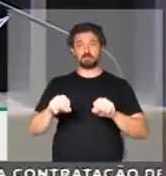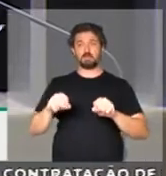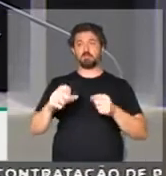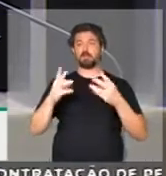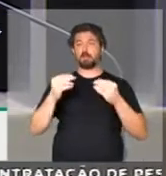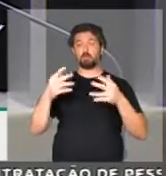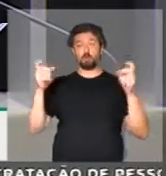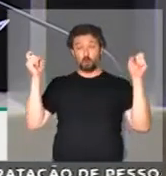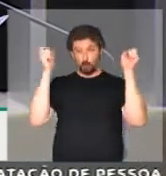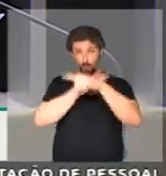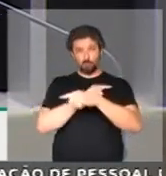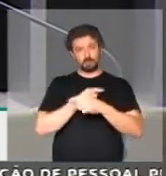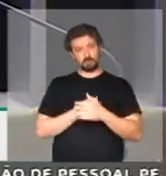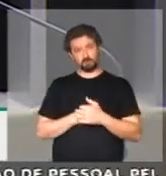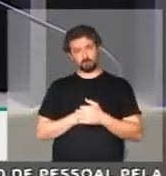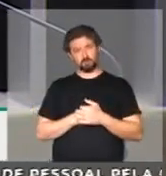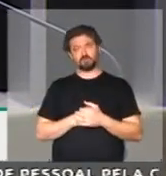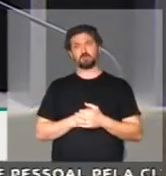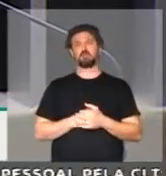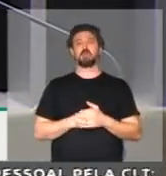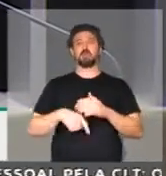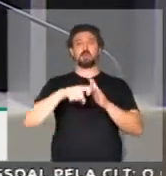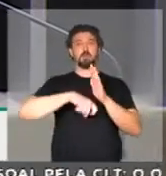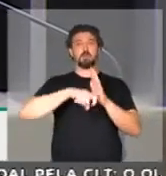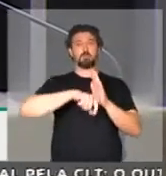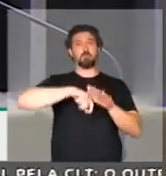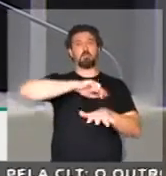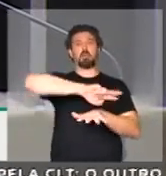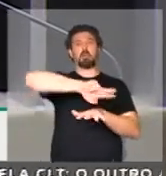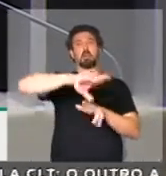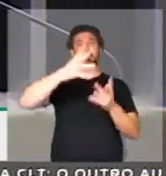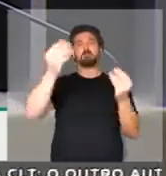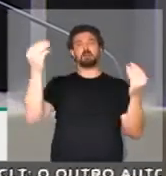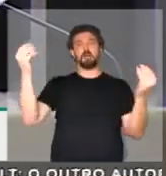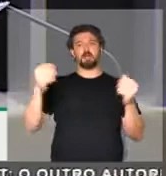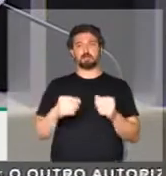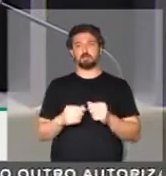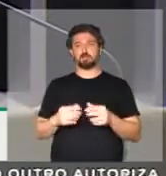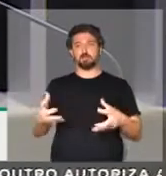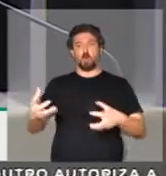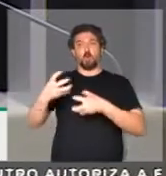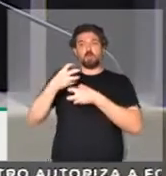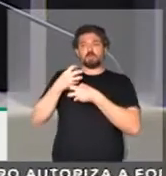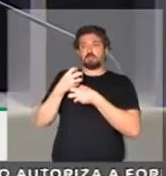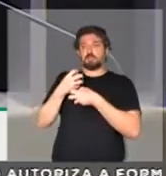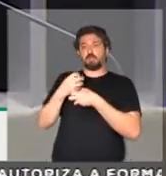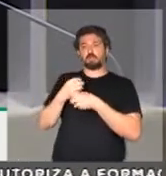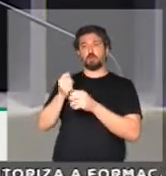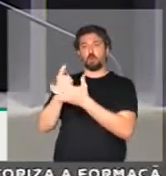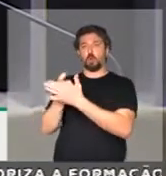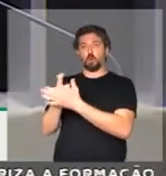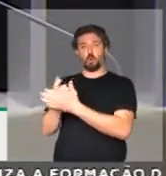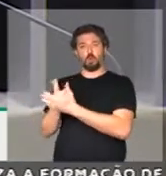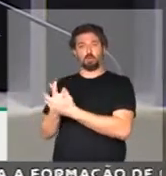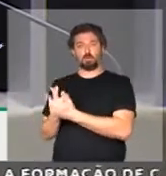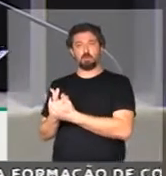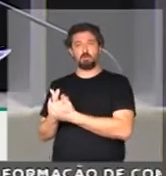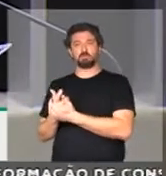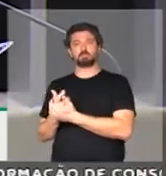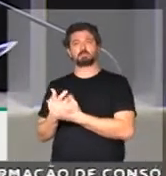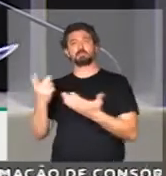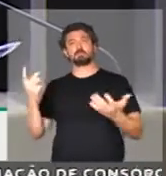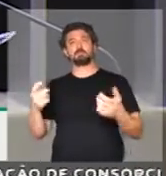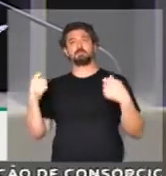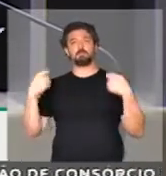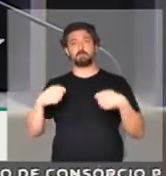altamente complexo, composto por tributos em demasia, com concentração excessiva sobre o consumo e que